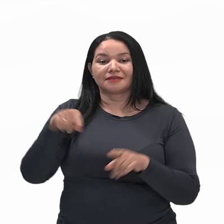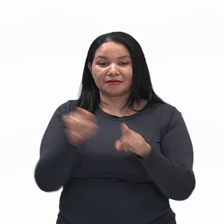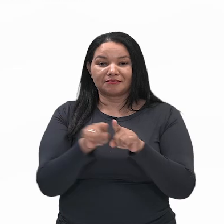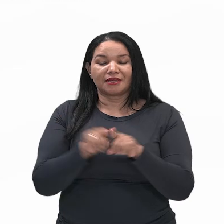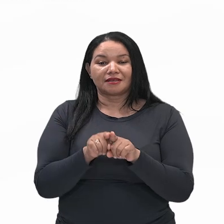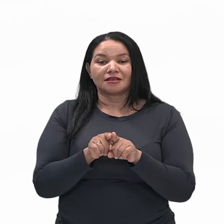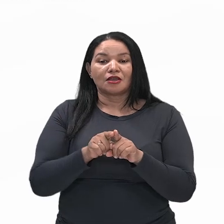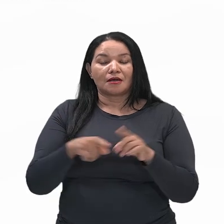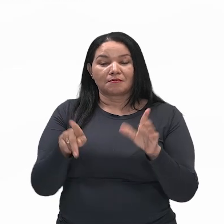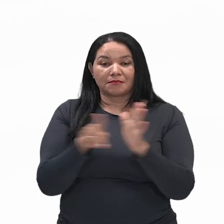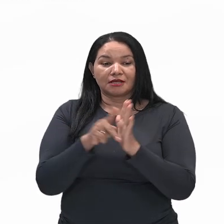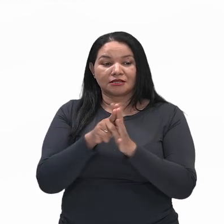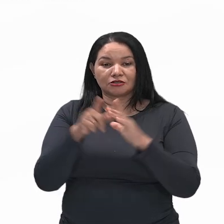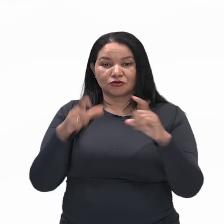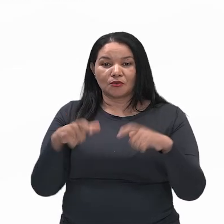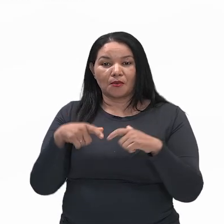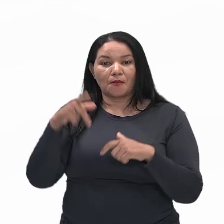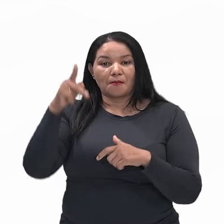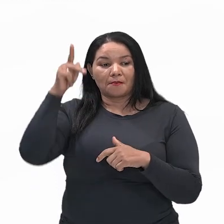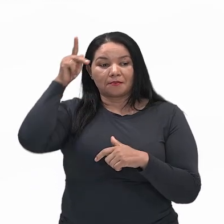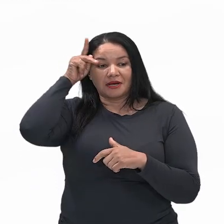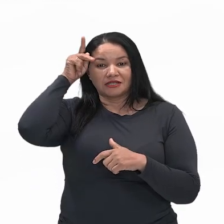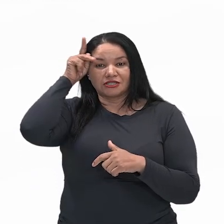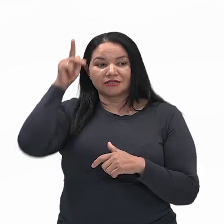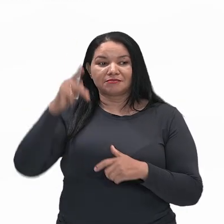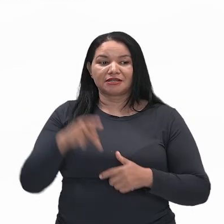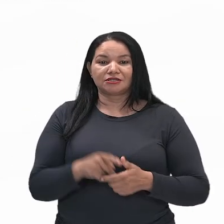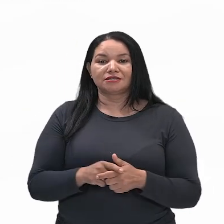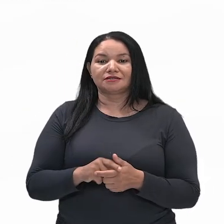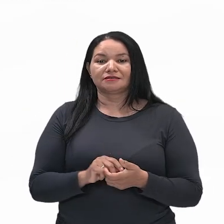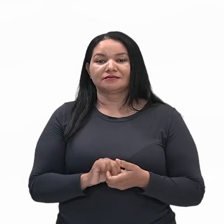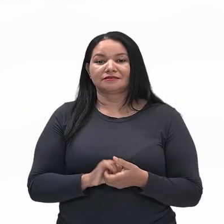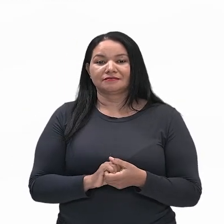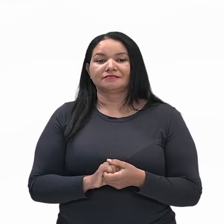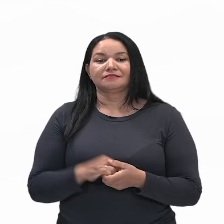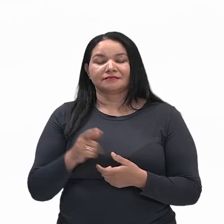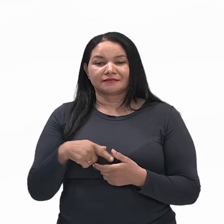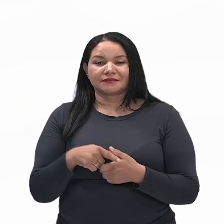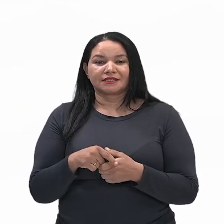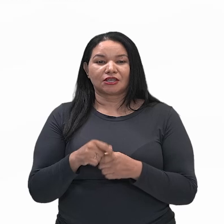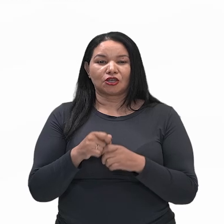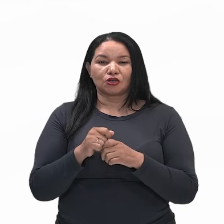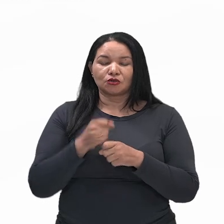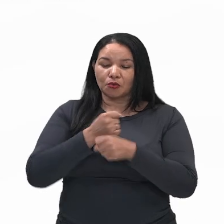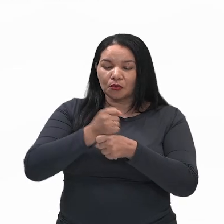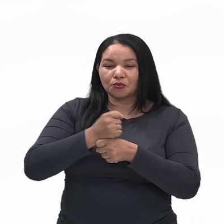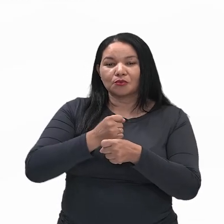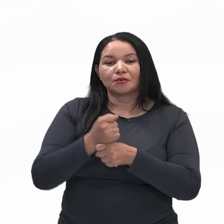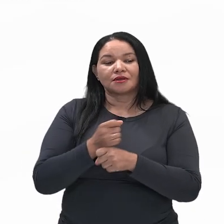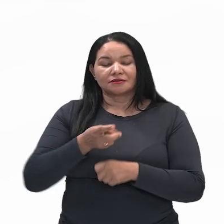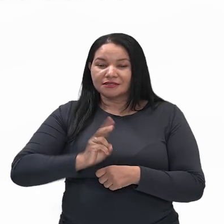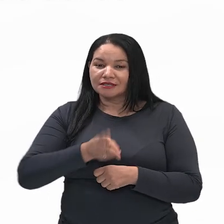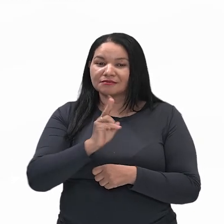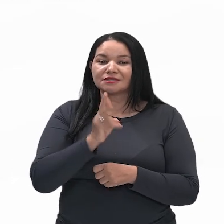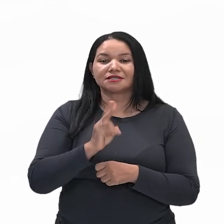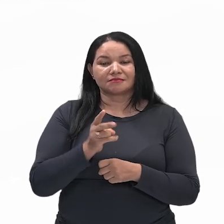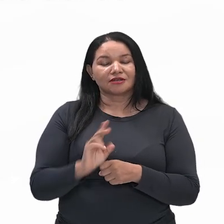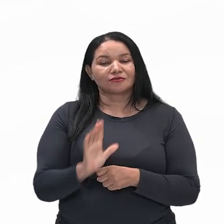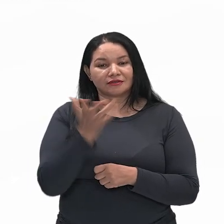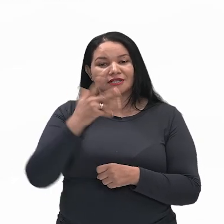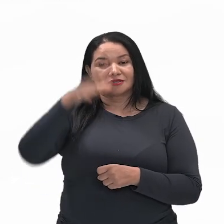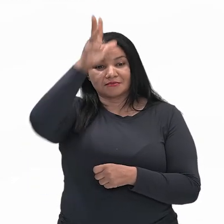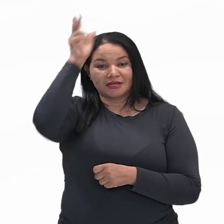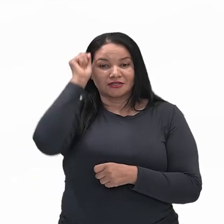de Parintins, né, é um evento cultural e folclórico que acontece anualmente na cidade de Parintins, no Amazonas, mês de